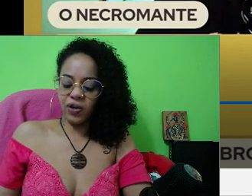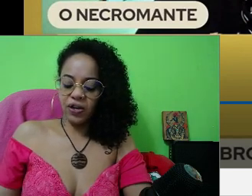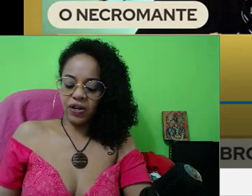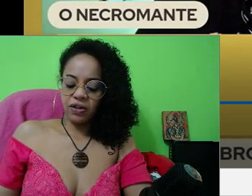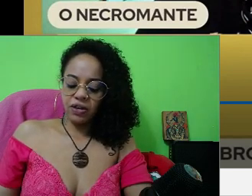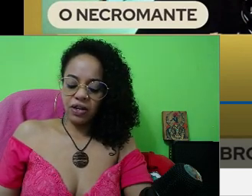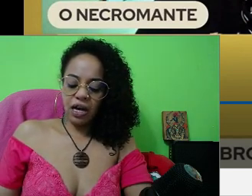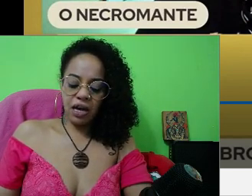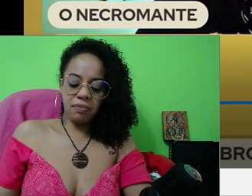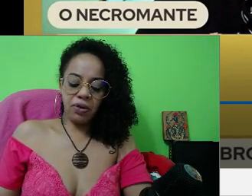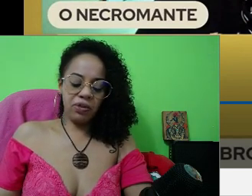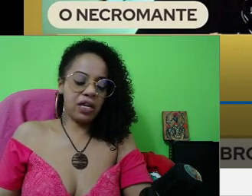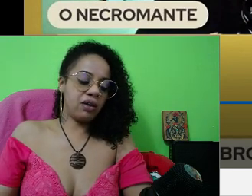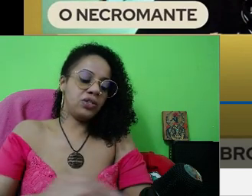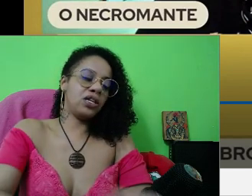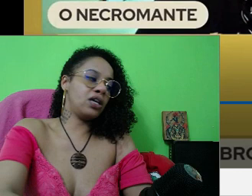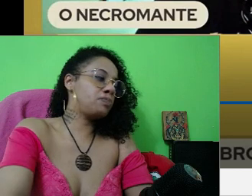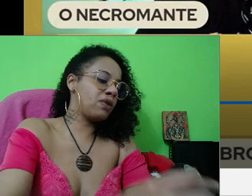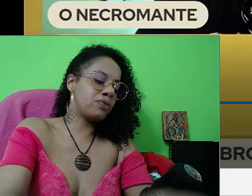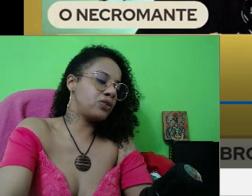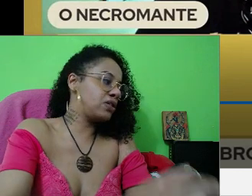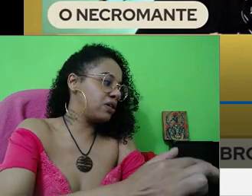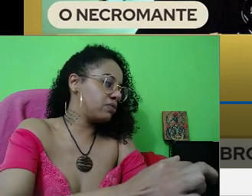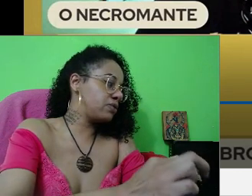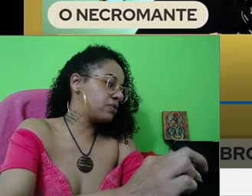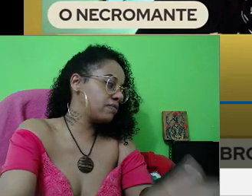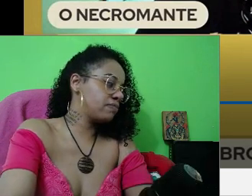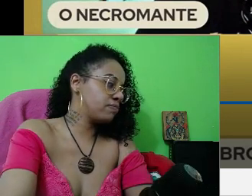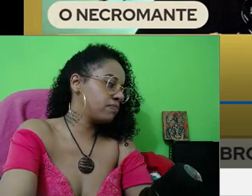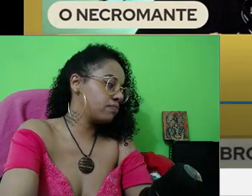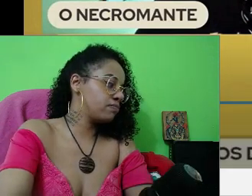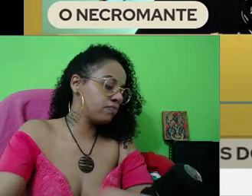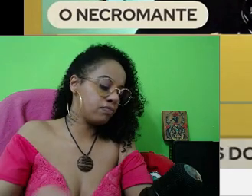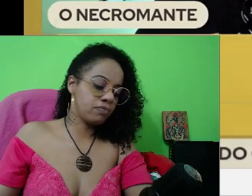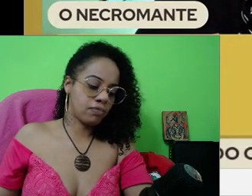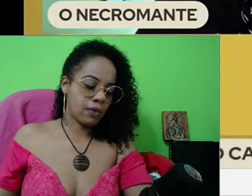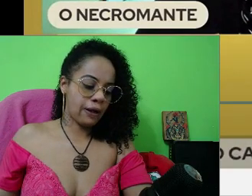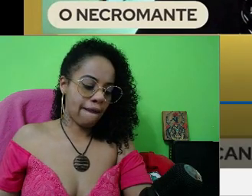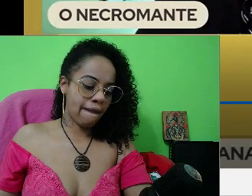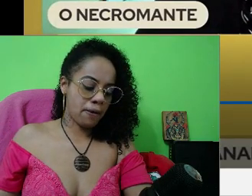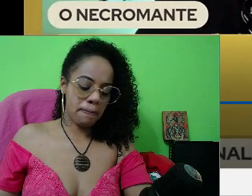Vitinho Ai meu Deus Gente pelo amor de deus